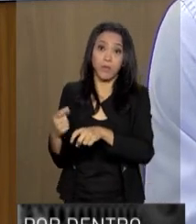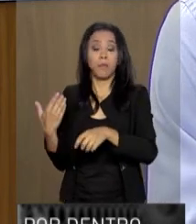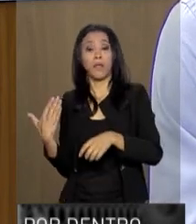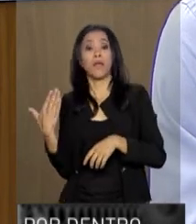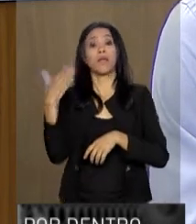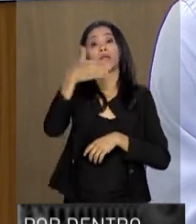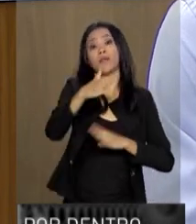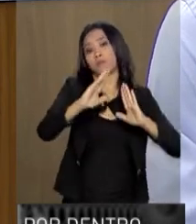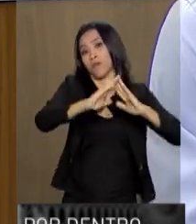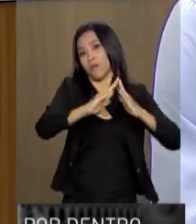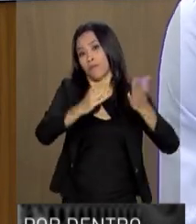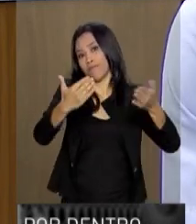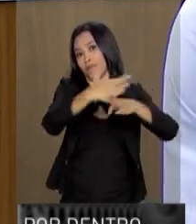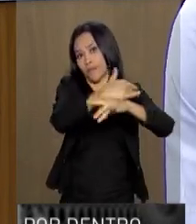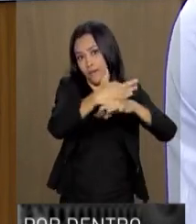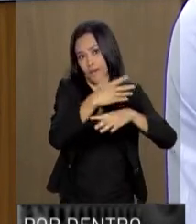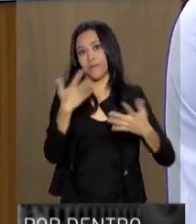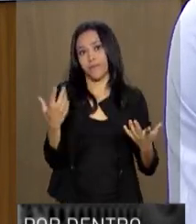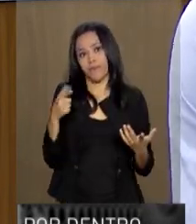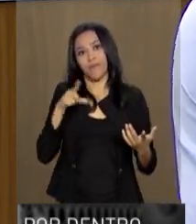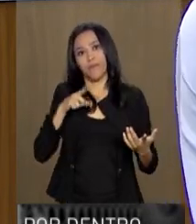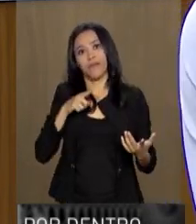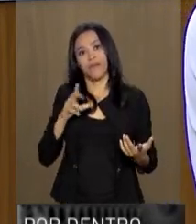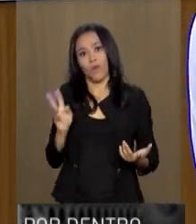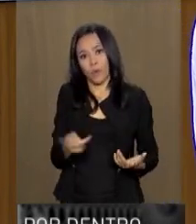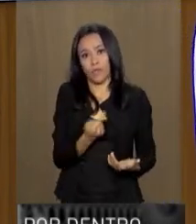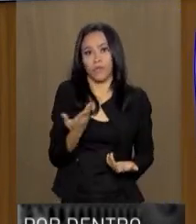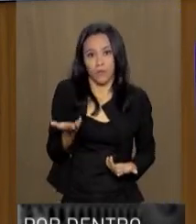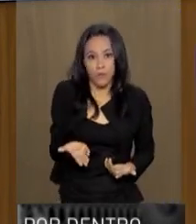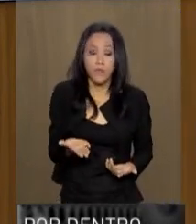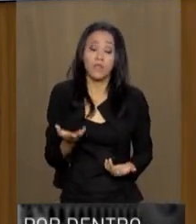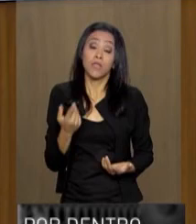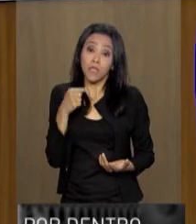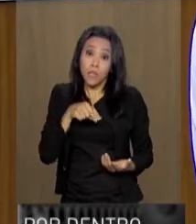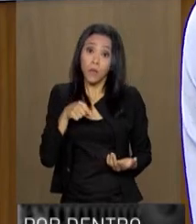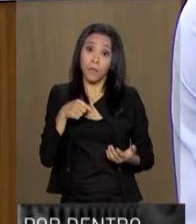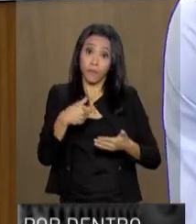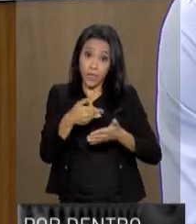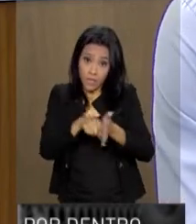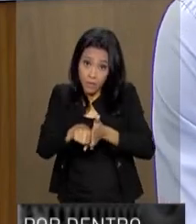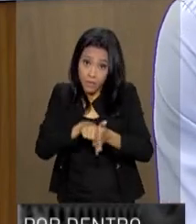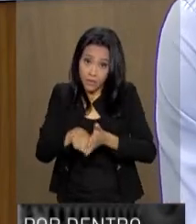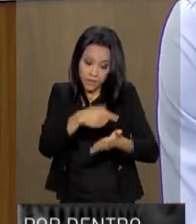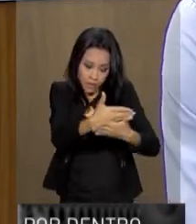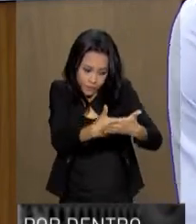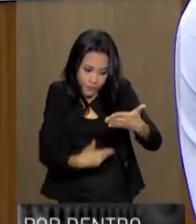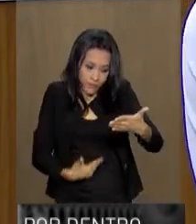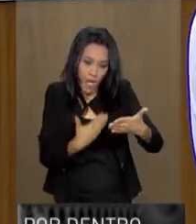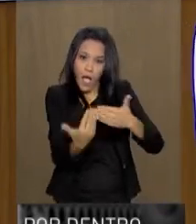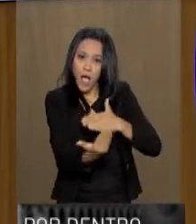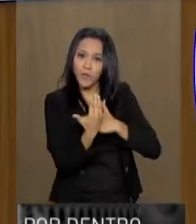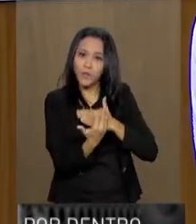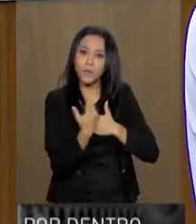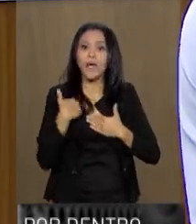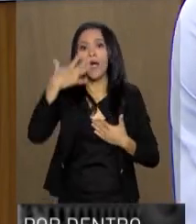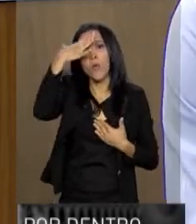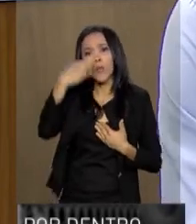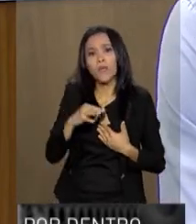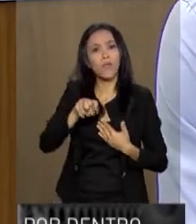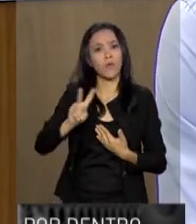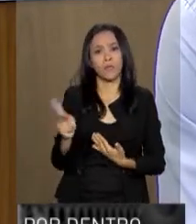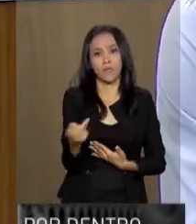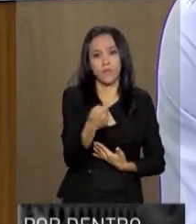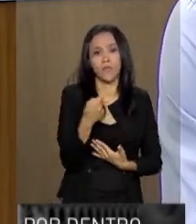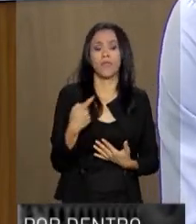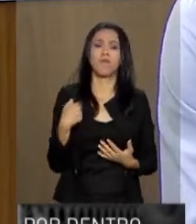precisamos compreender essas realidades do diagnóstico busca fazer isso e será feito em parceria com a sociedade civil com